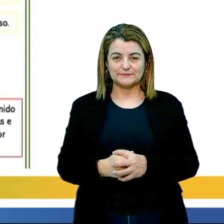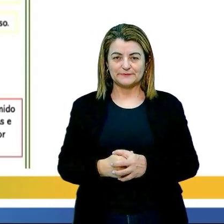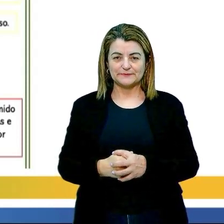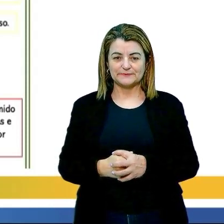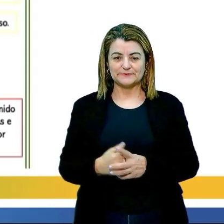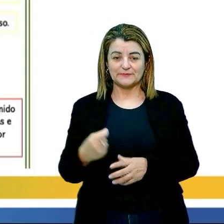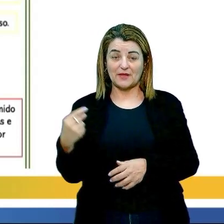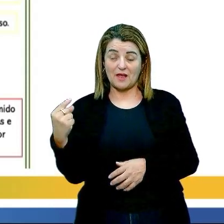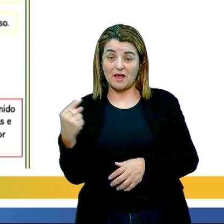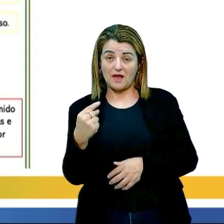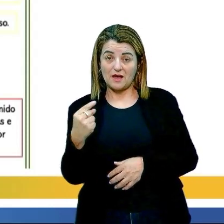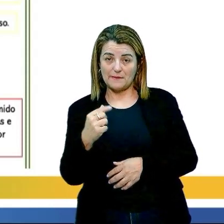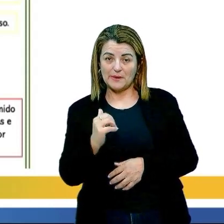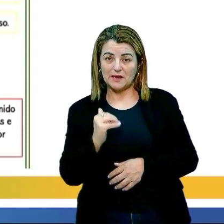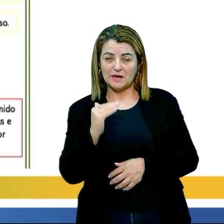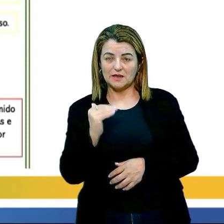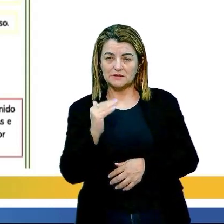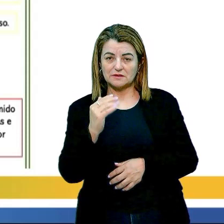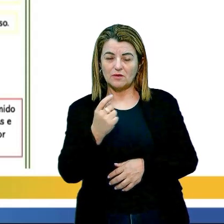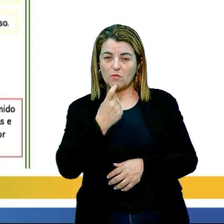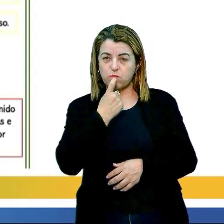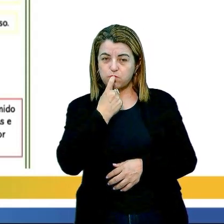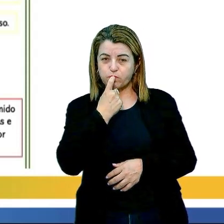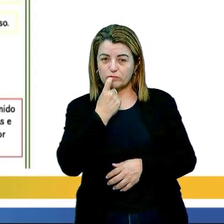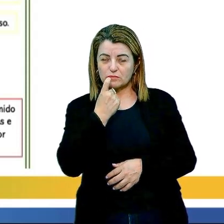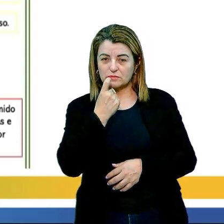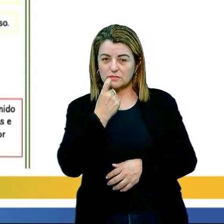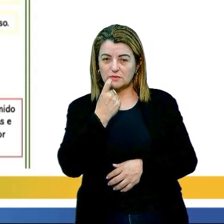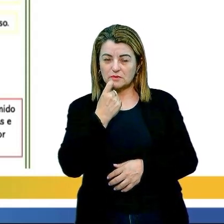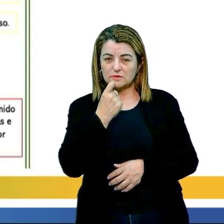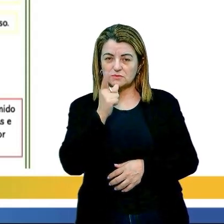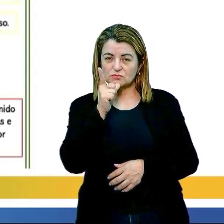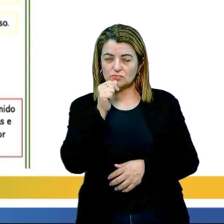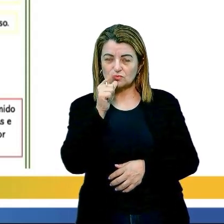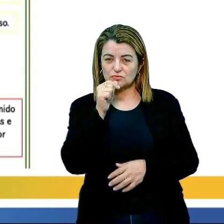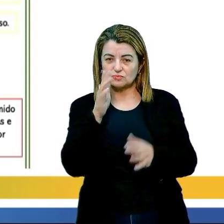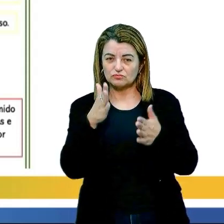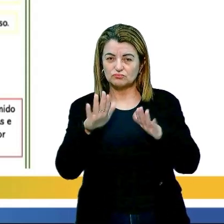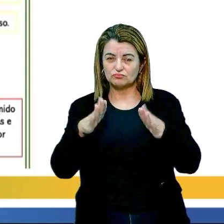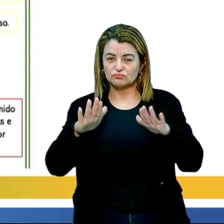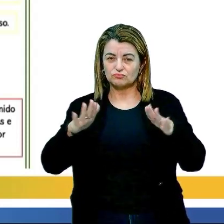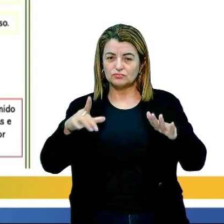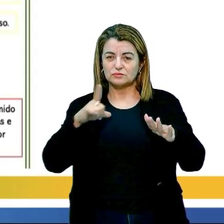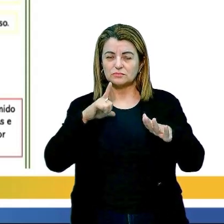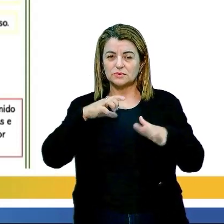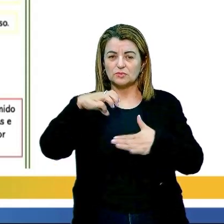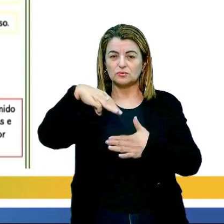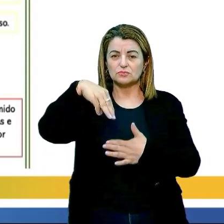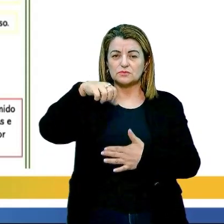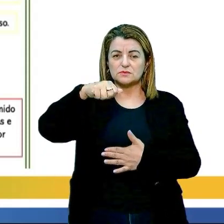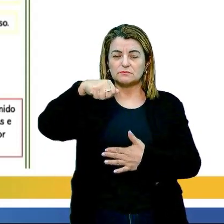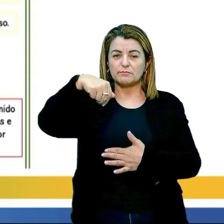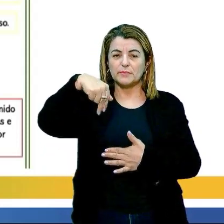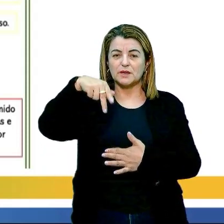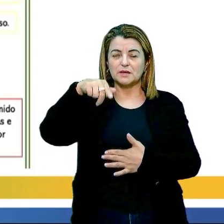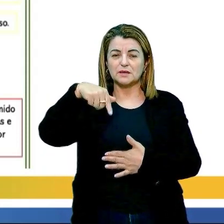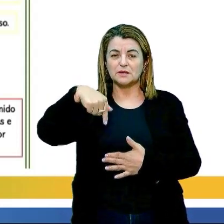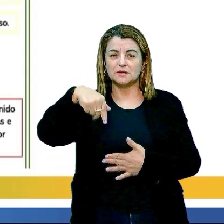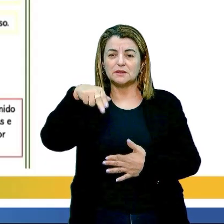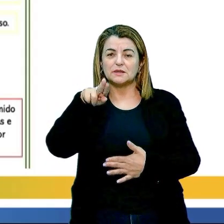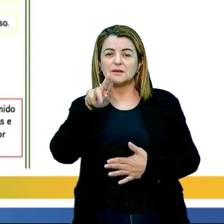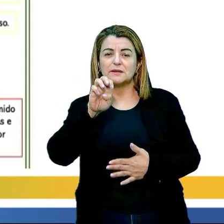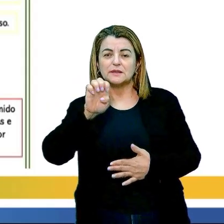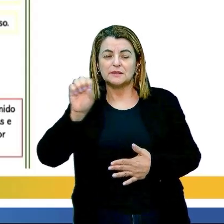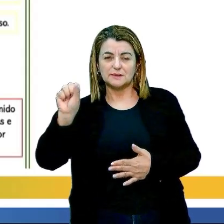Mas aqui na nossa próxima ao litoral existem os mangues, que é um outro tipo